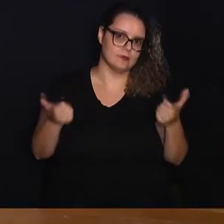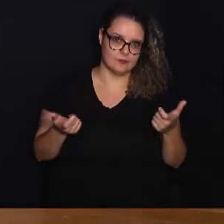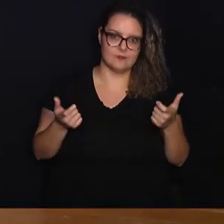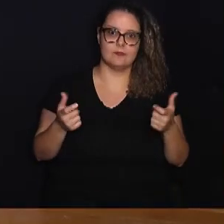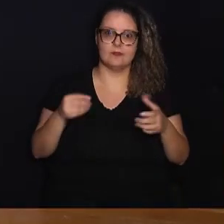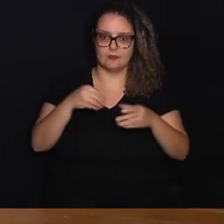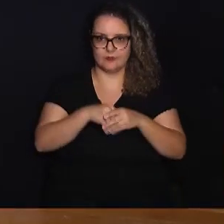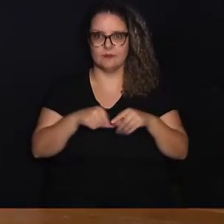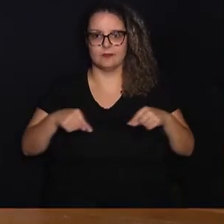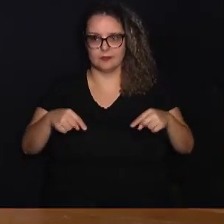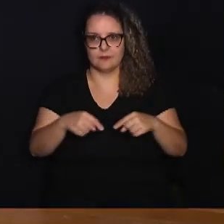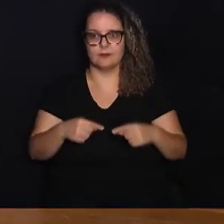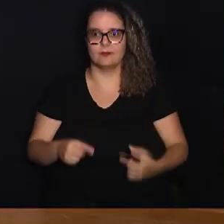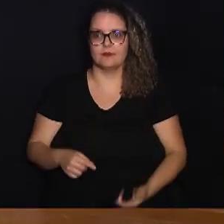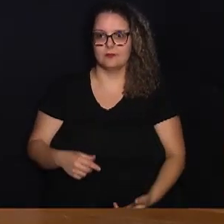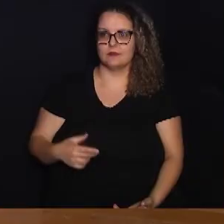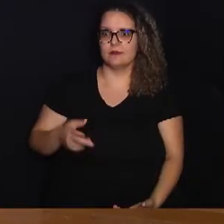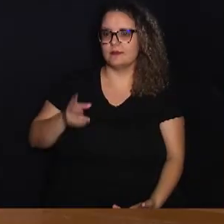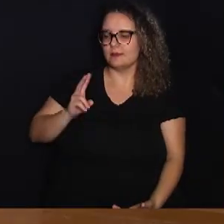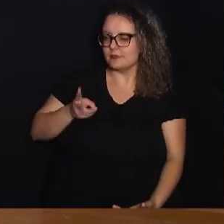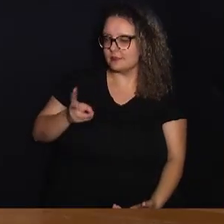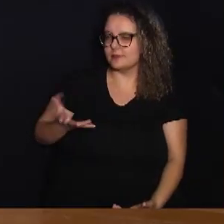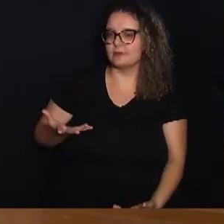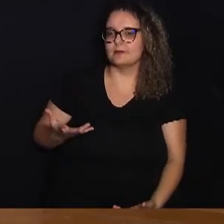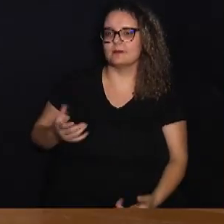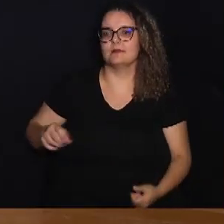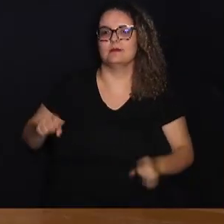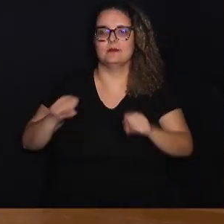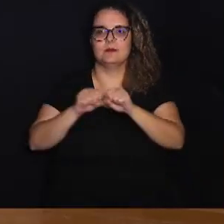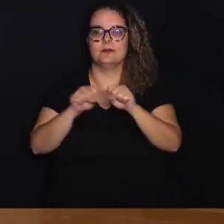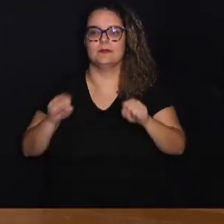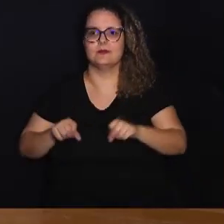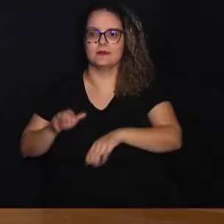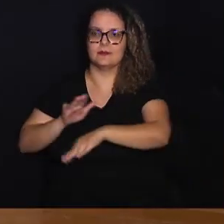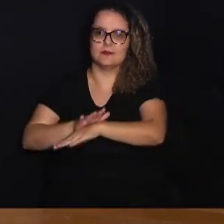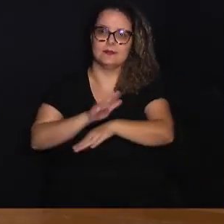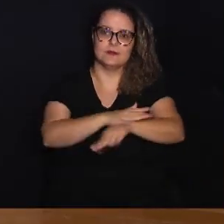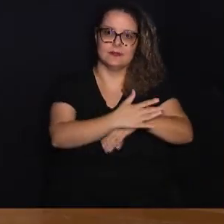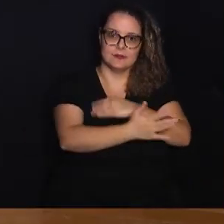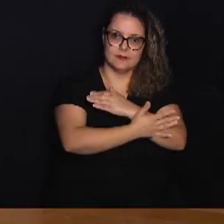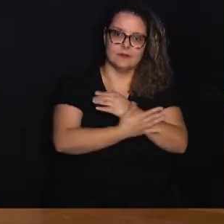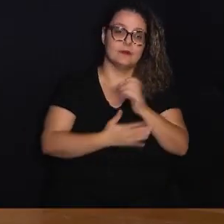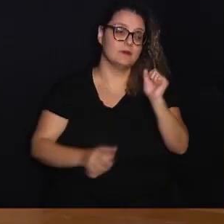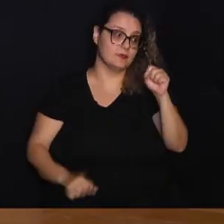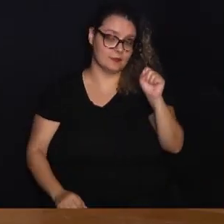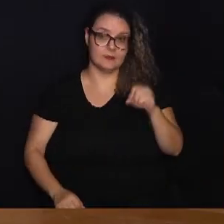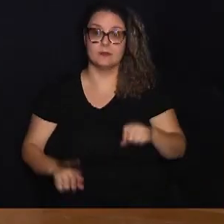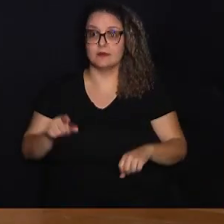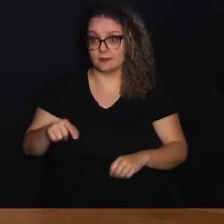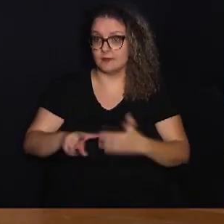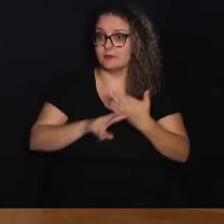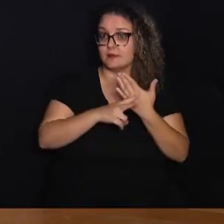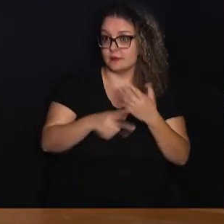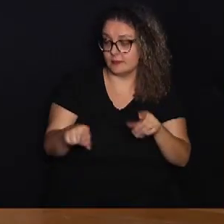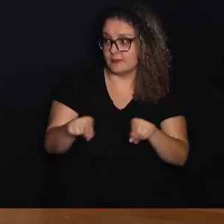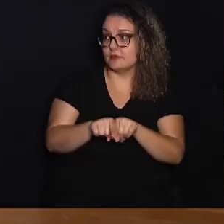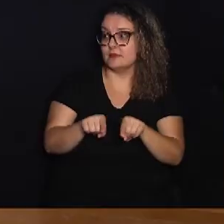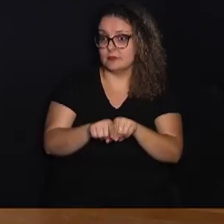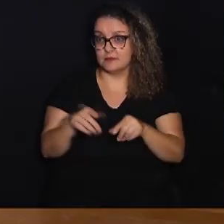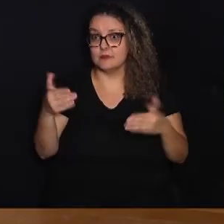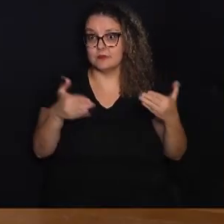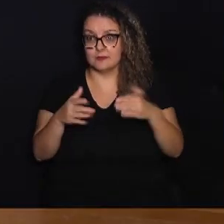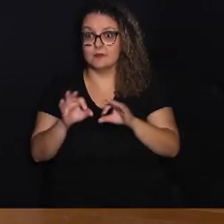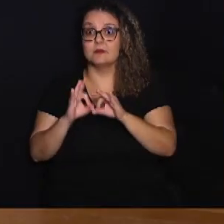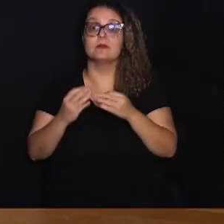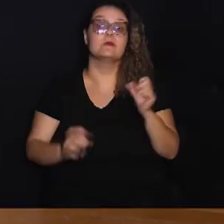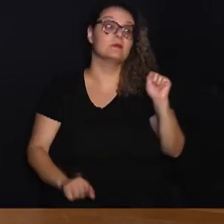dentro da sala. É sempre esse sistema, né, de colaboração, sim, que também sim. acaba se refletindo na questão da participação da